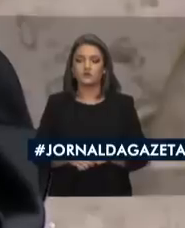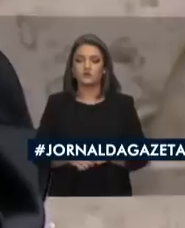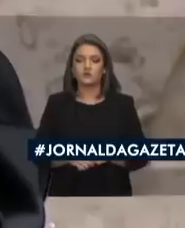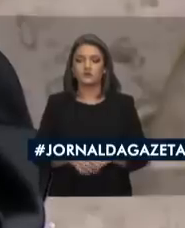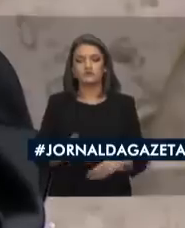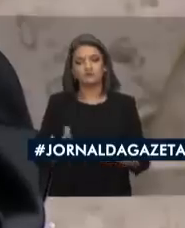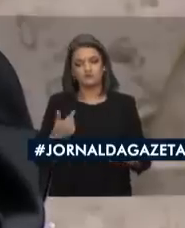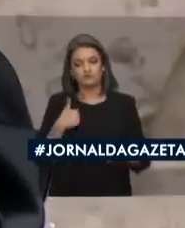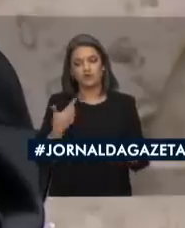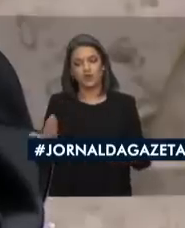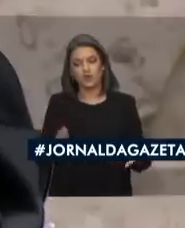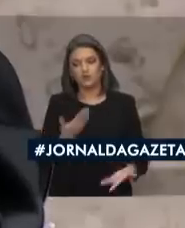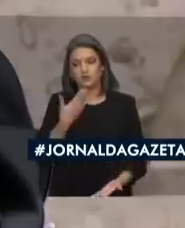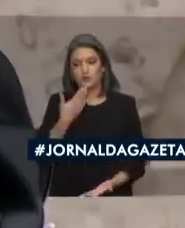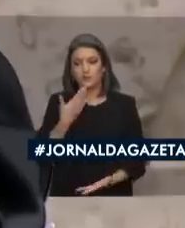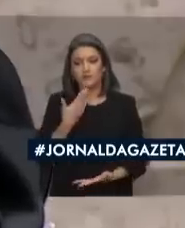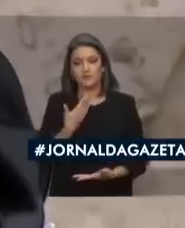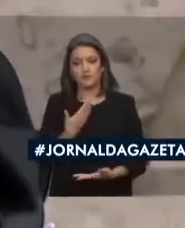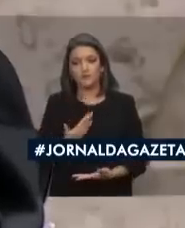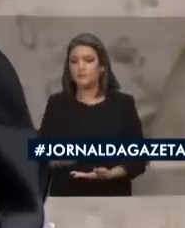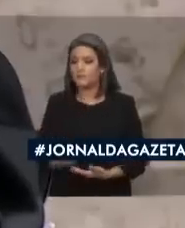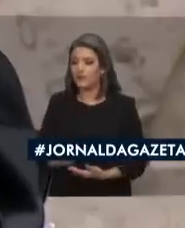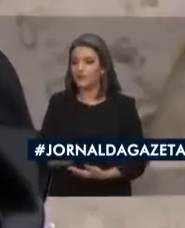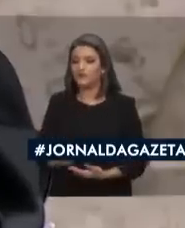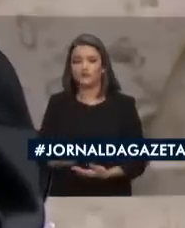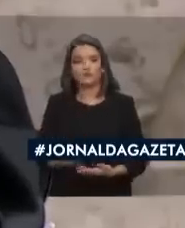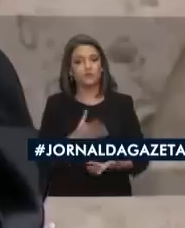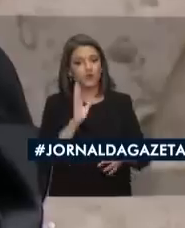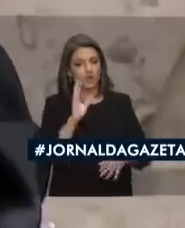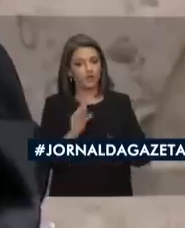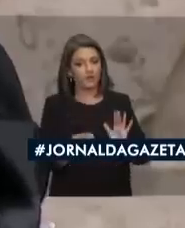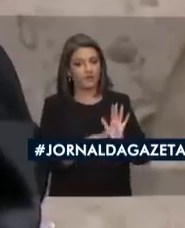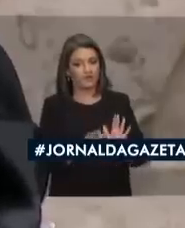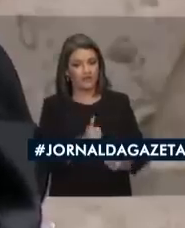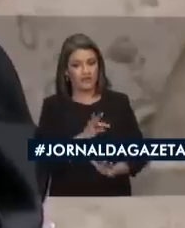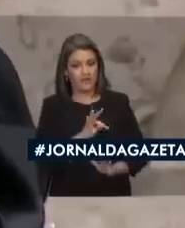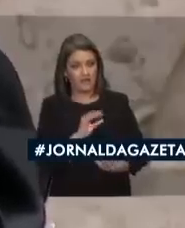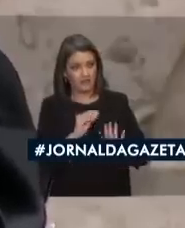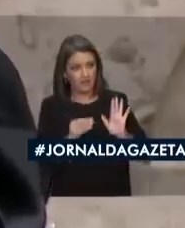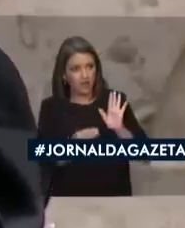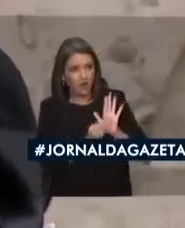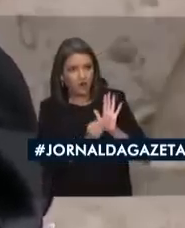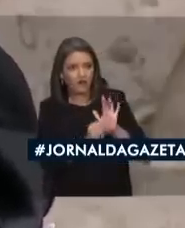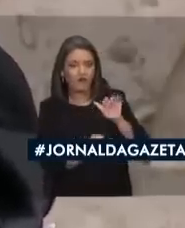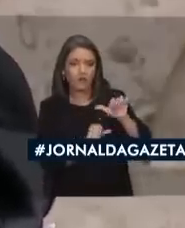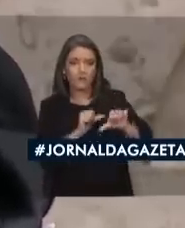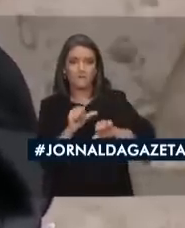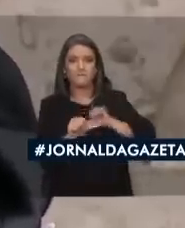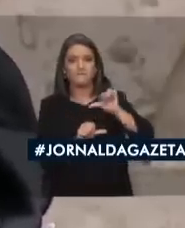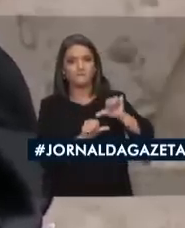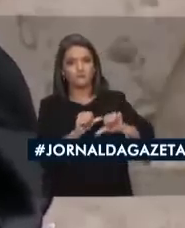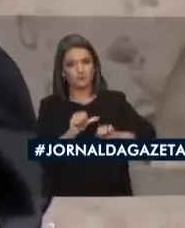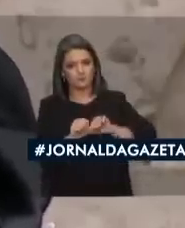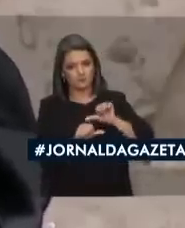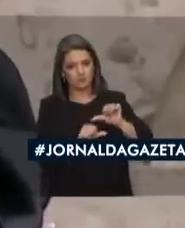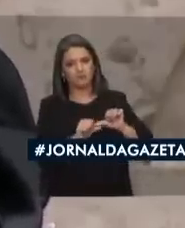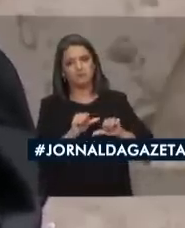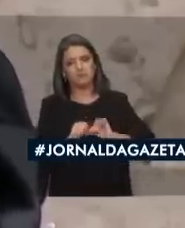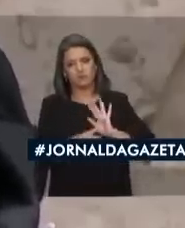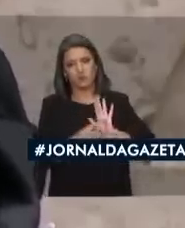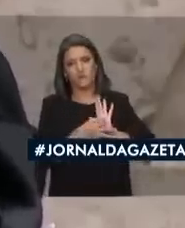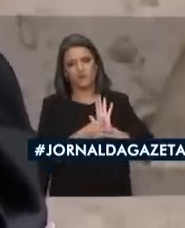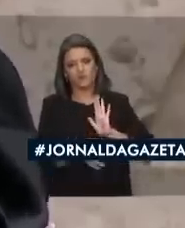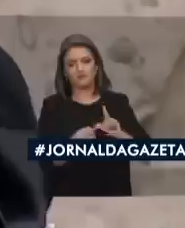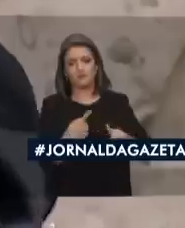nesta sentado para requer vossa excelência que constitueta essa mudança de posicionamento porque eu creio que Como disse o ministro Gilmar e o ministro